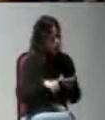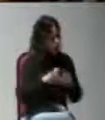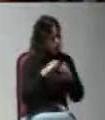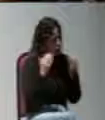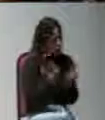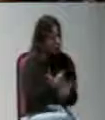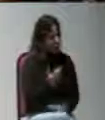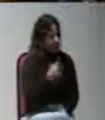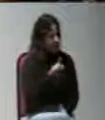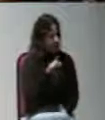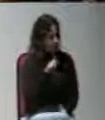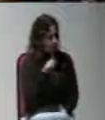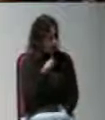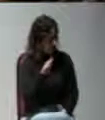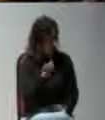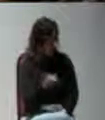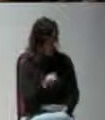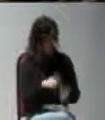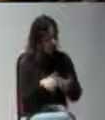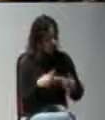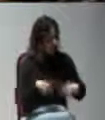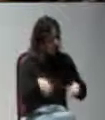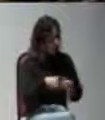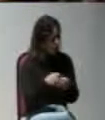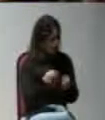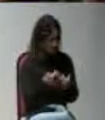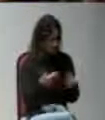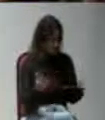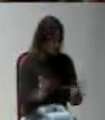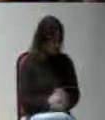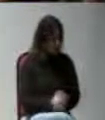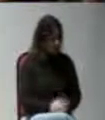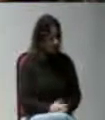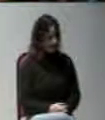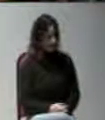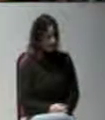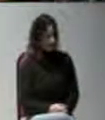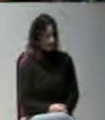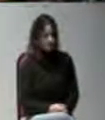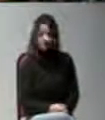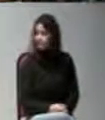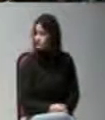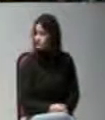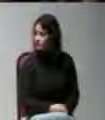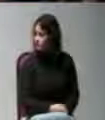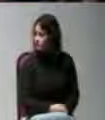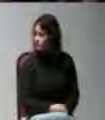comunidades LGBT, os povos originários, entre outros.